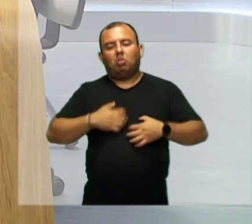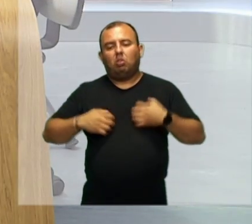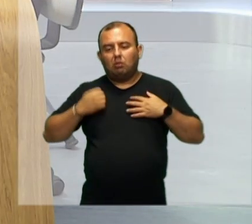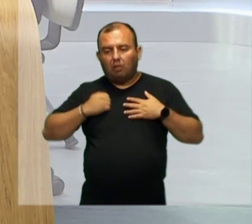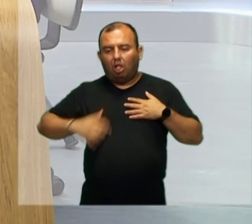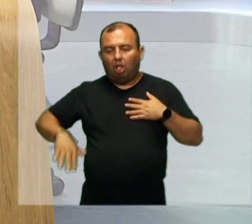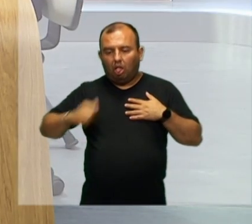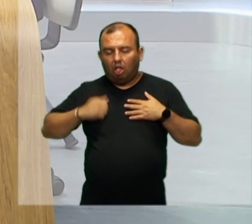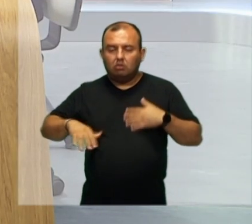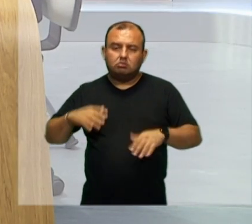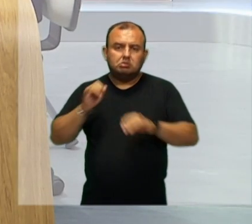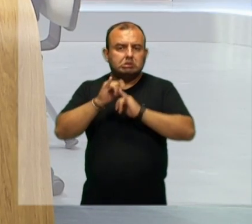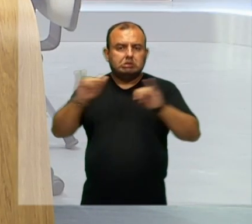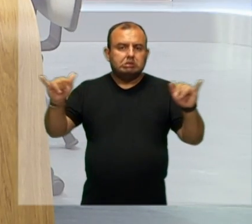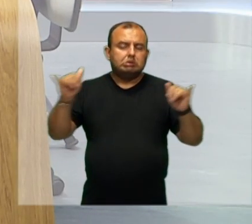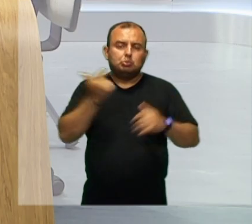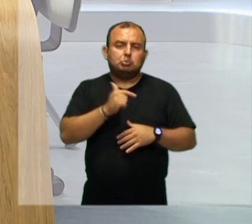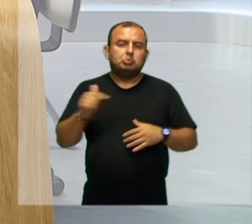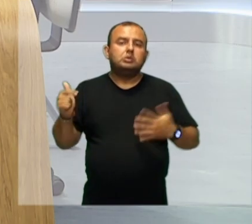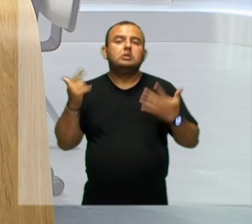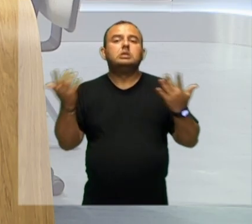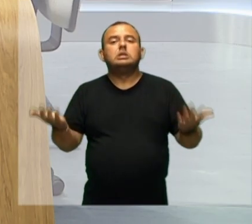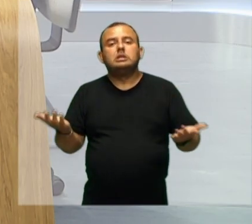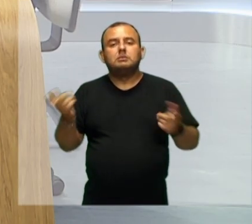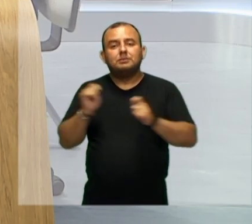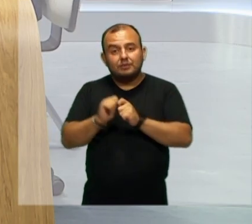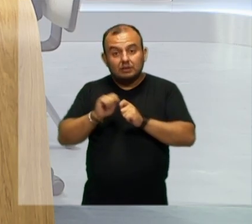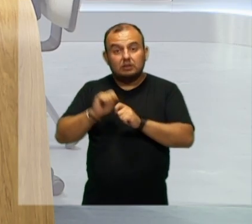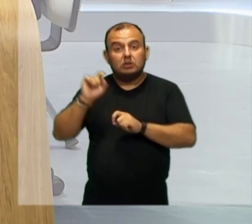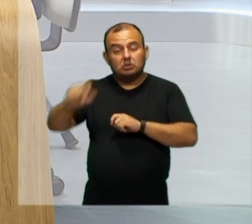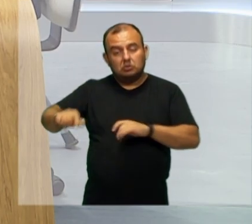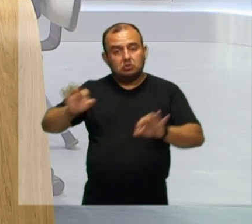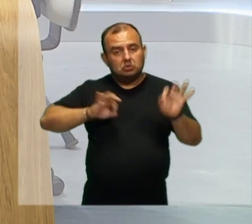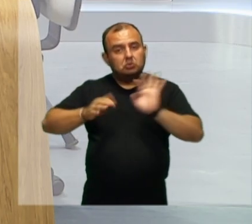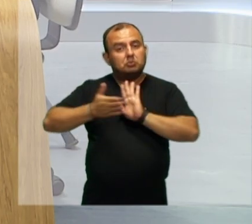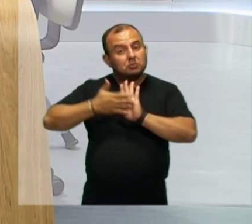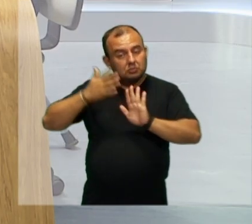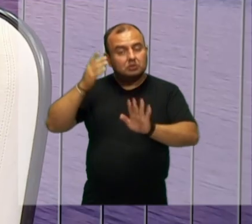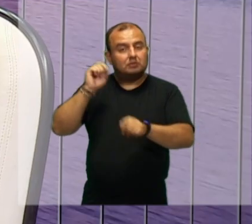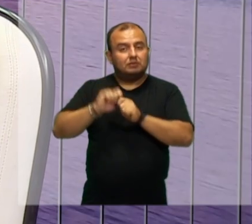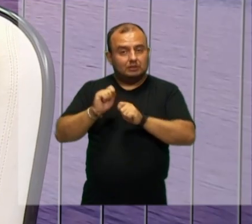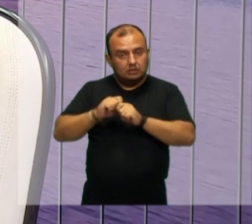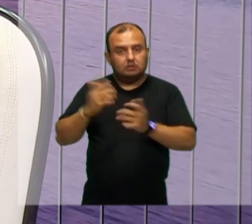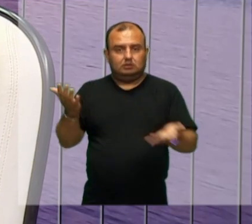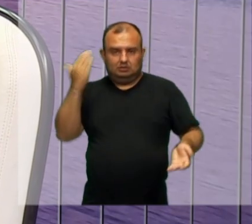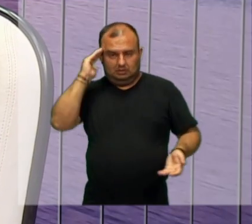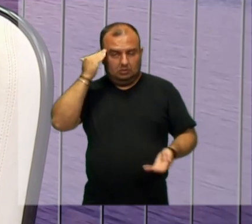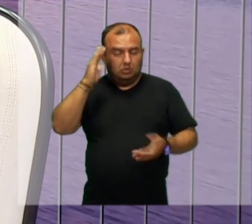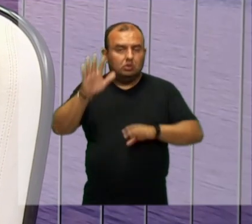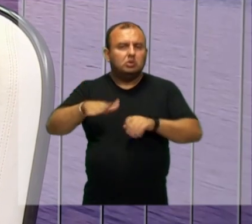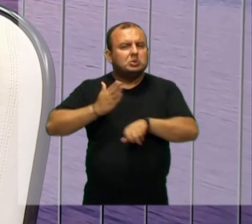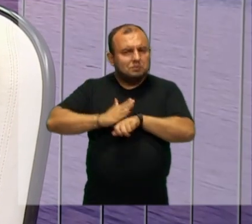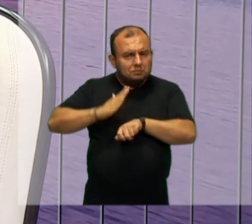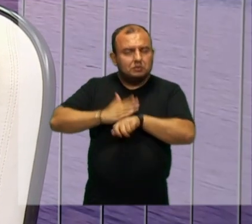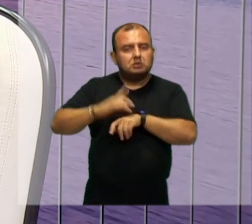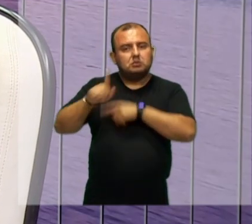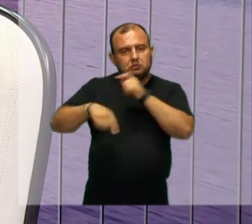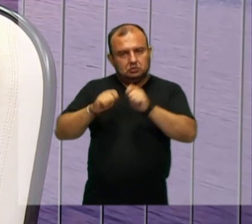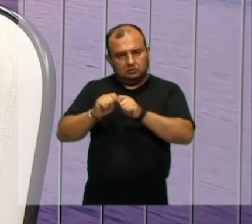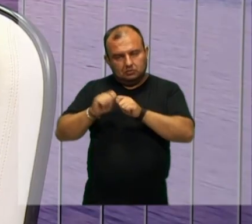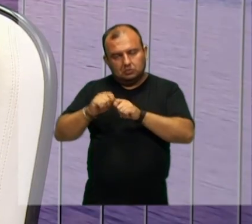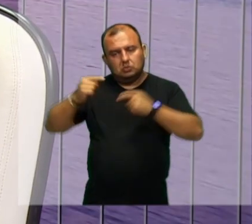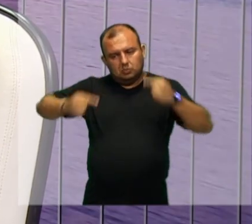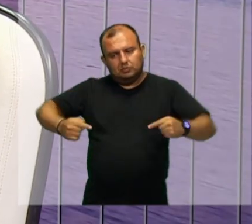não tem a energia suficiente para fazer aquilo que você se propôs ali. Então, o que a gente treina, a gente executa na